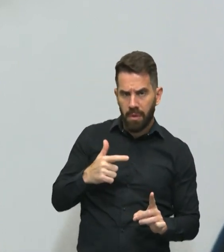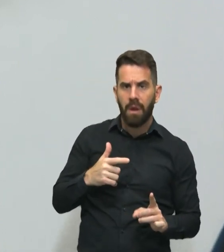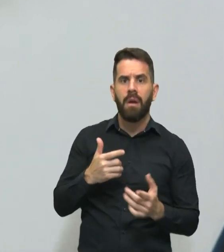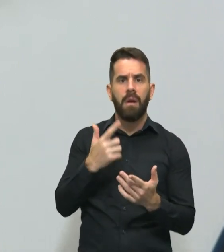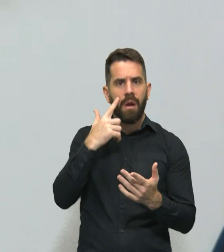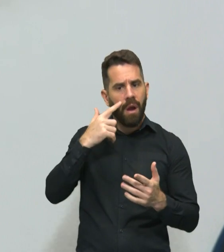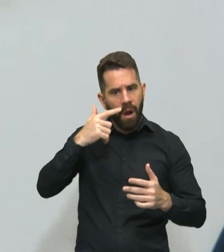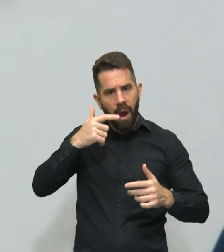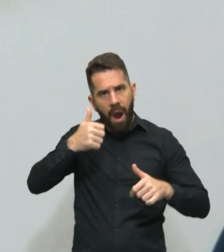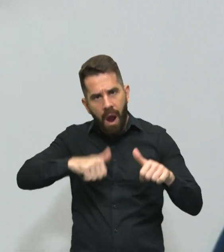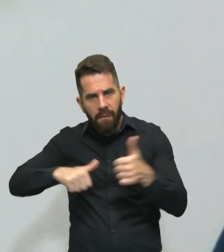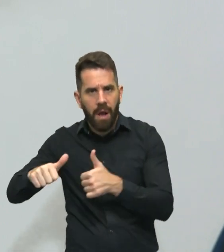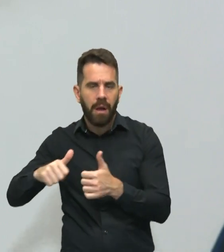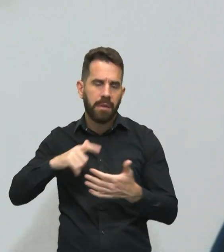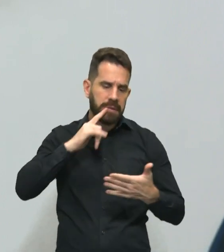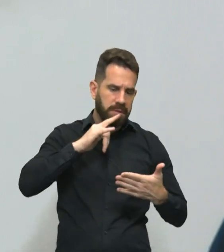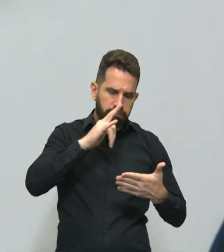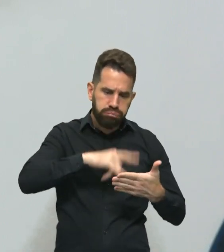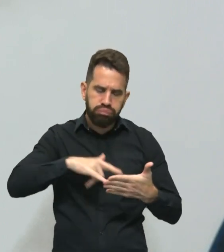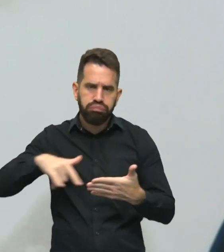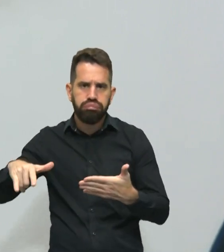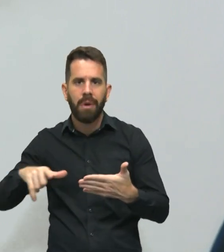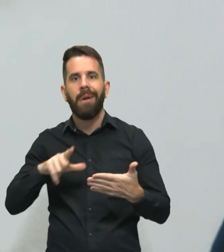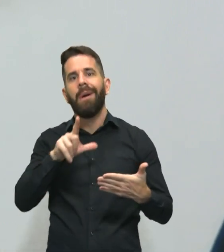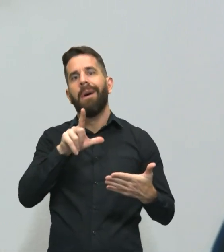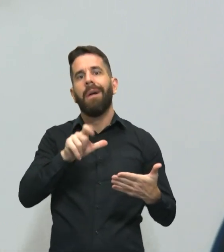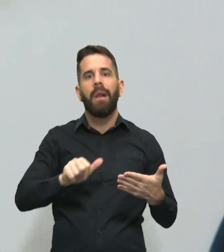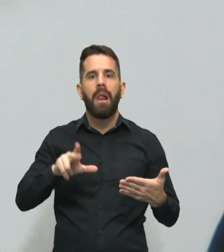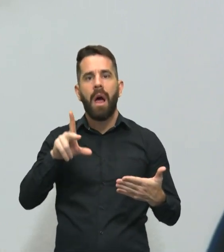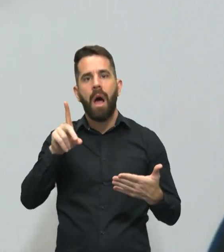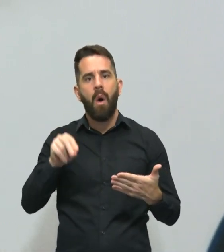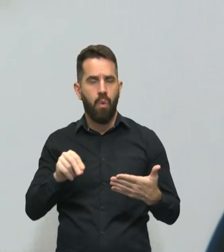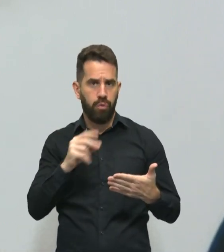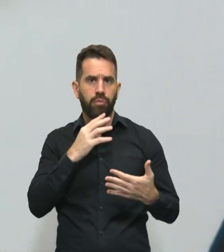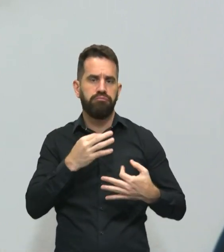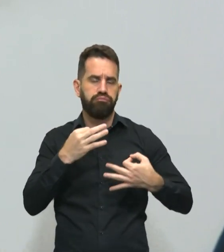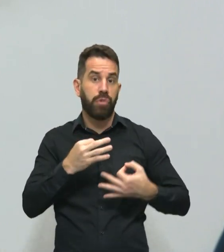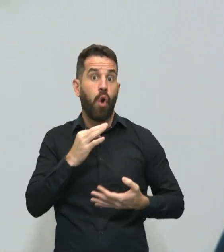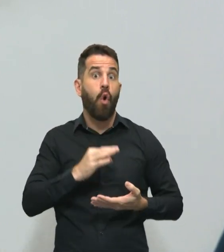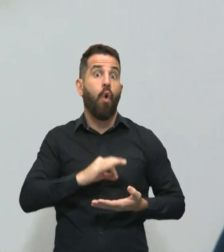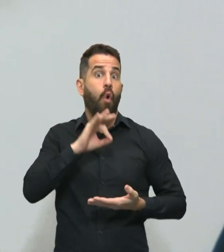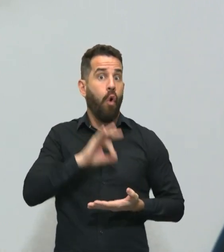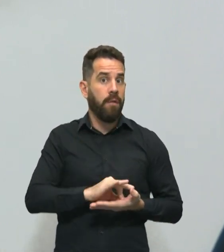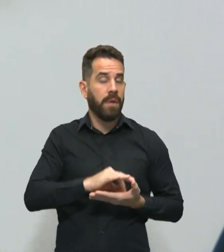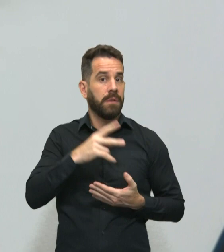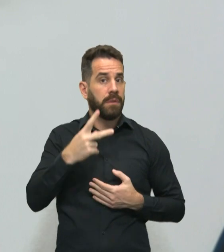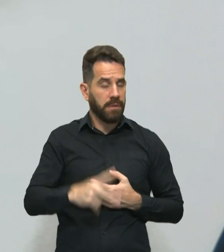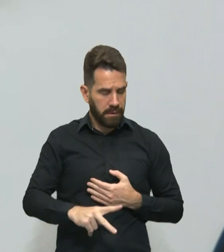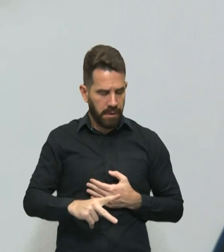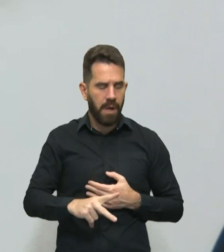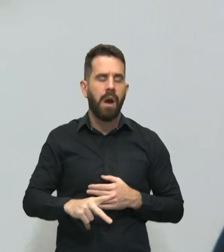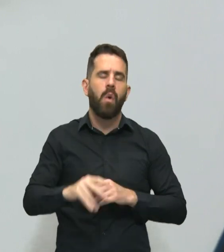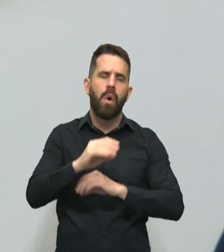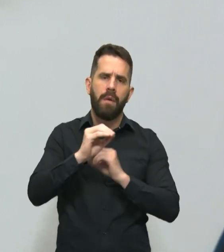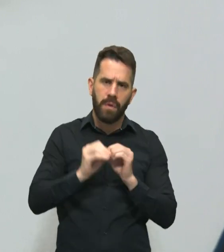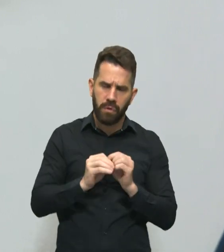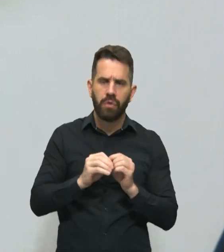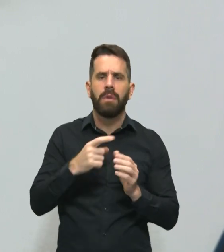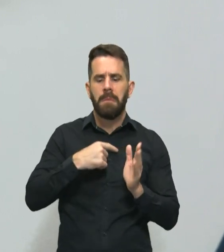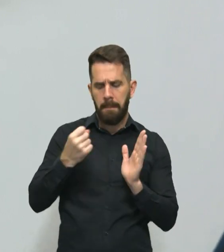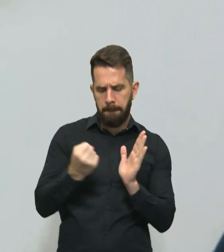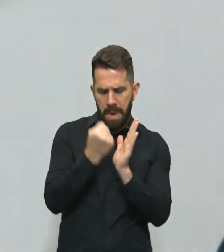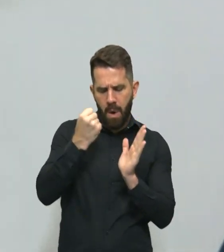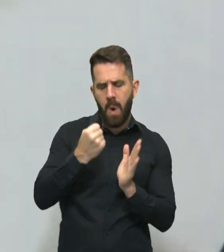comparecendo na matrícula com o laudo oficial da UFG, esse laudo aí carimbado e assinado por médicos,